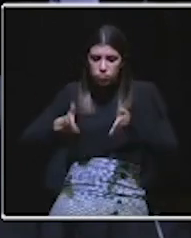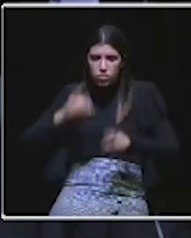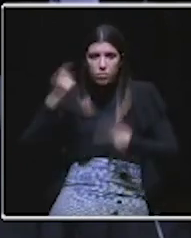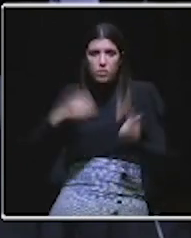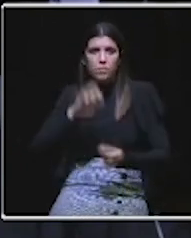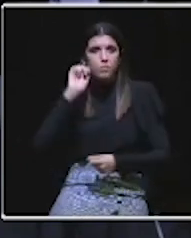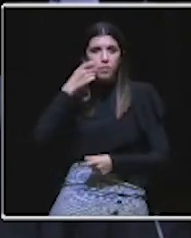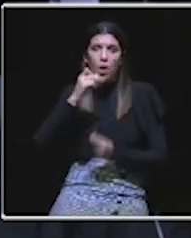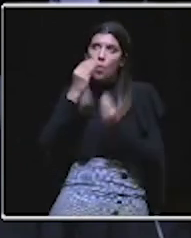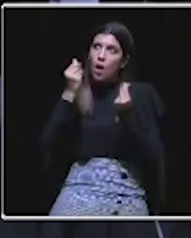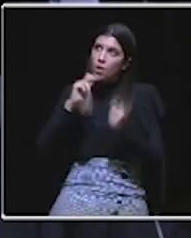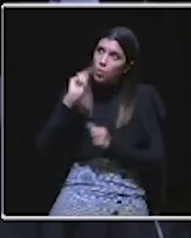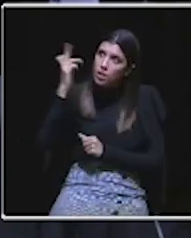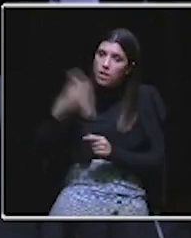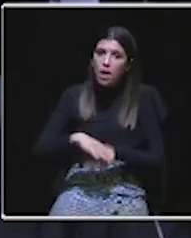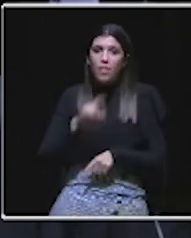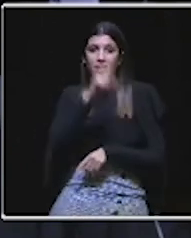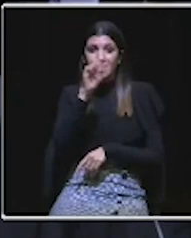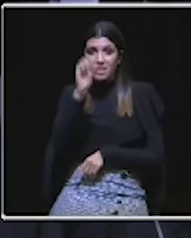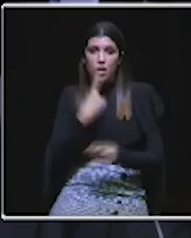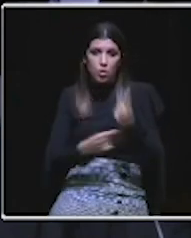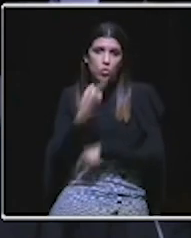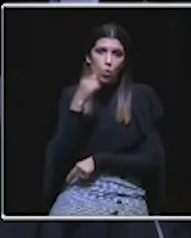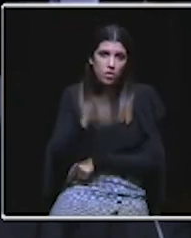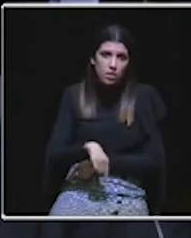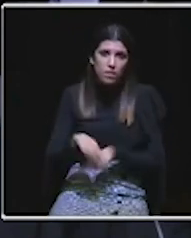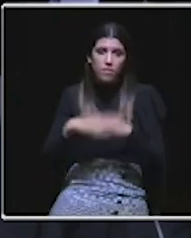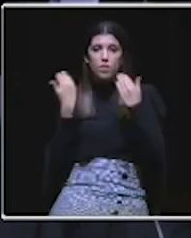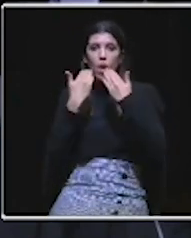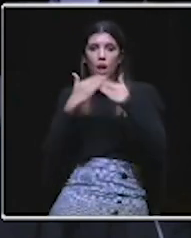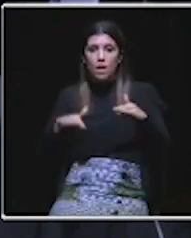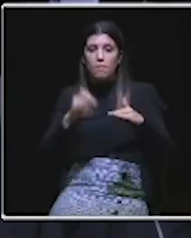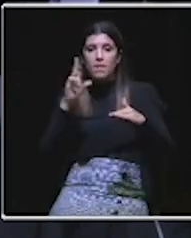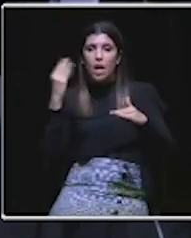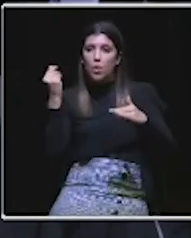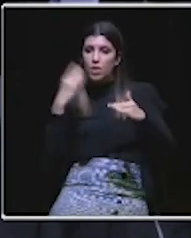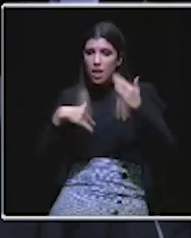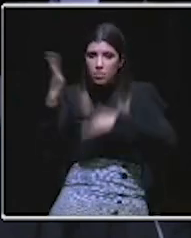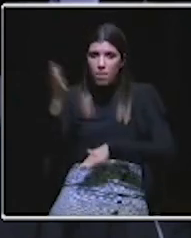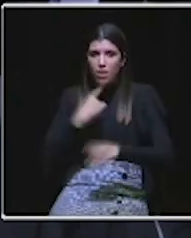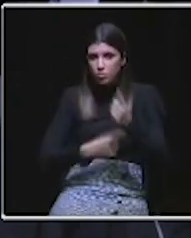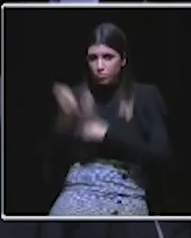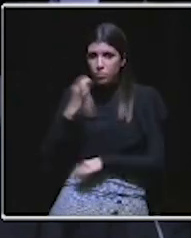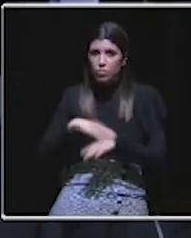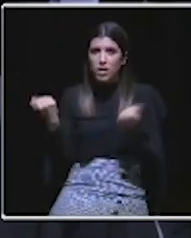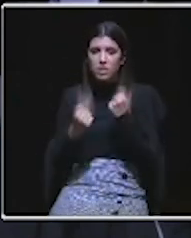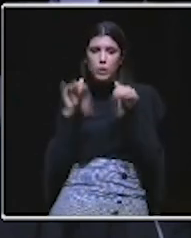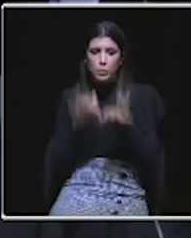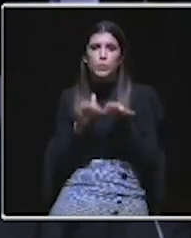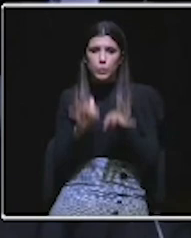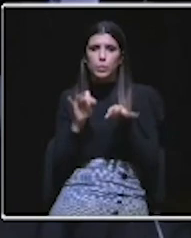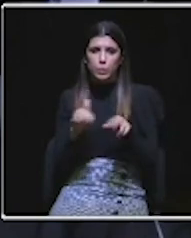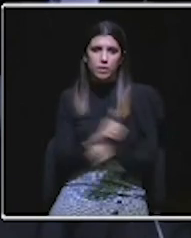qualidade do ar. Em janeiro, a ZER denunciou mais uma vez a violação dos parâmetros de qualidade do ar da Avenida da Liberdade, fruto do trânsito automóvel intenso